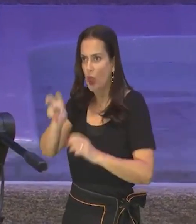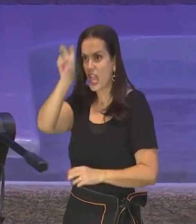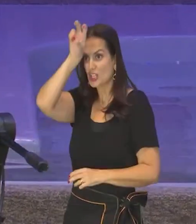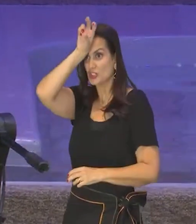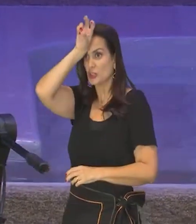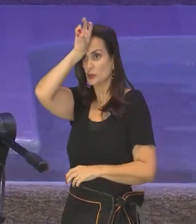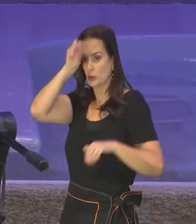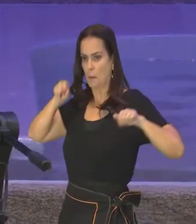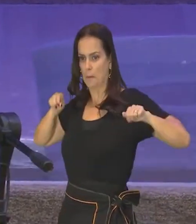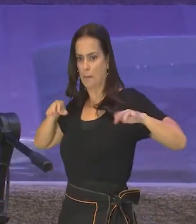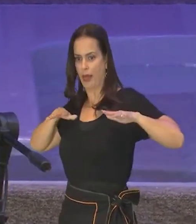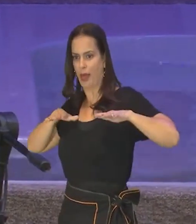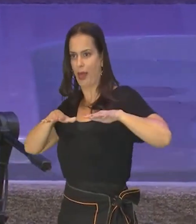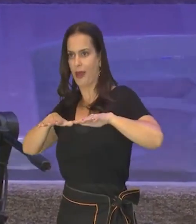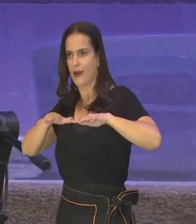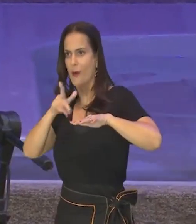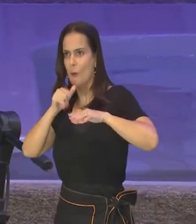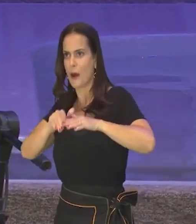Egito.